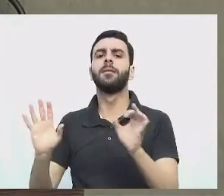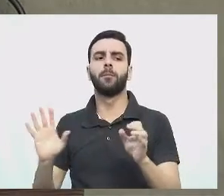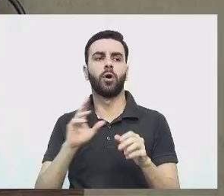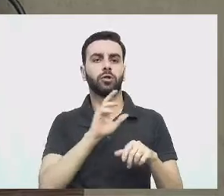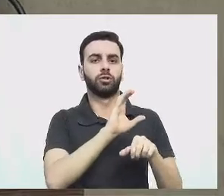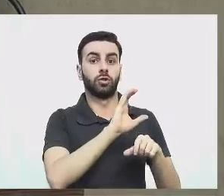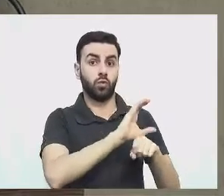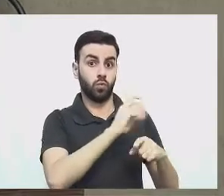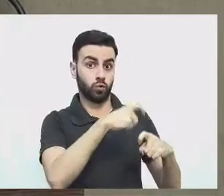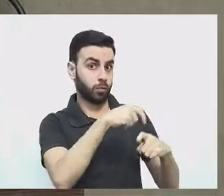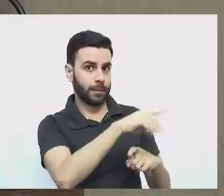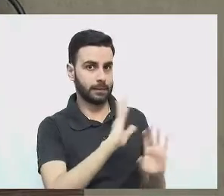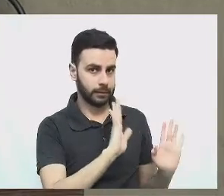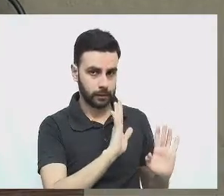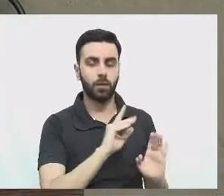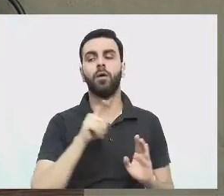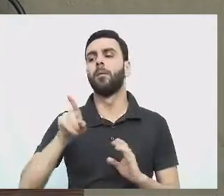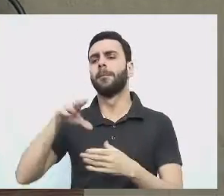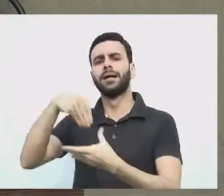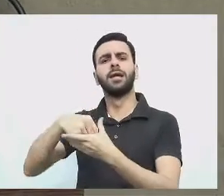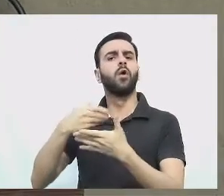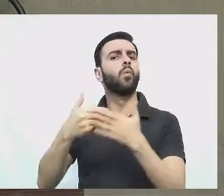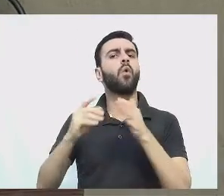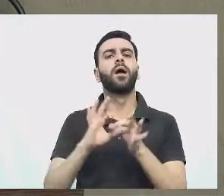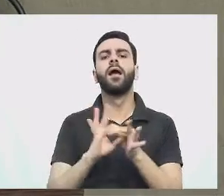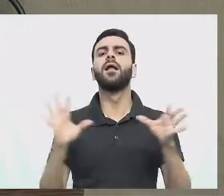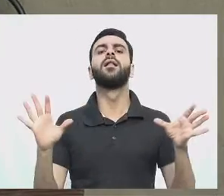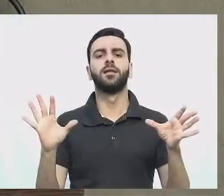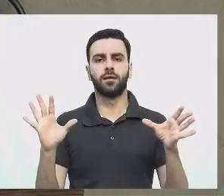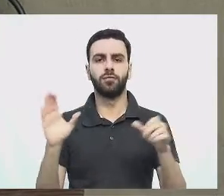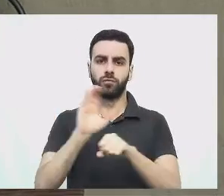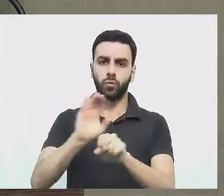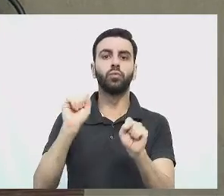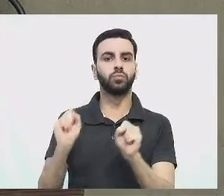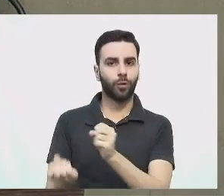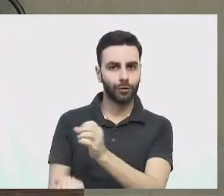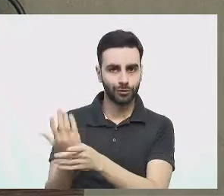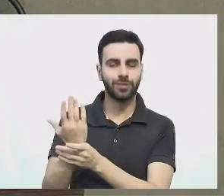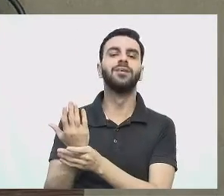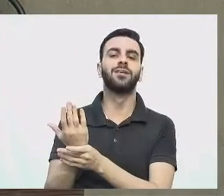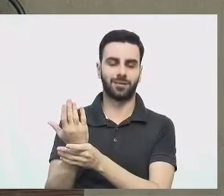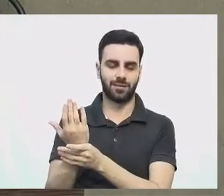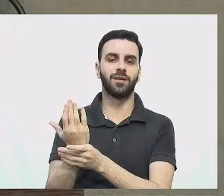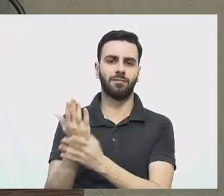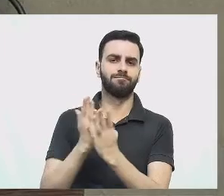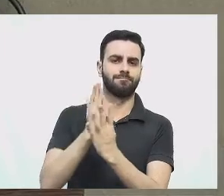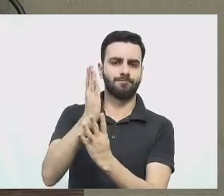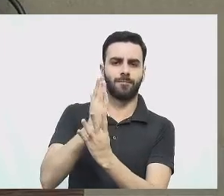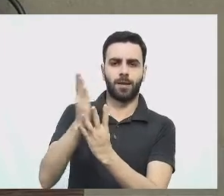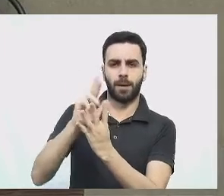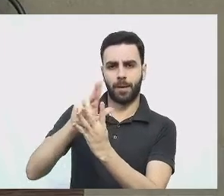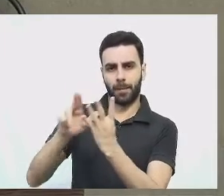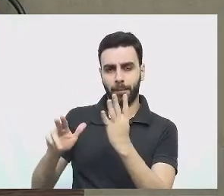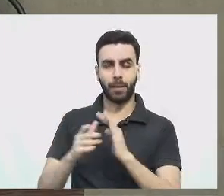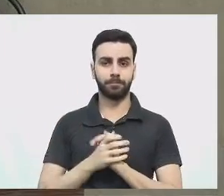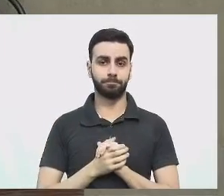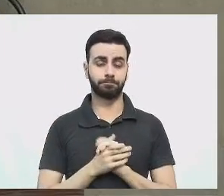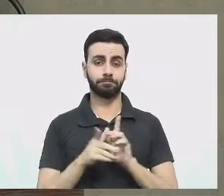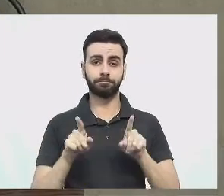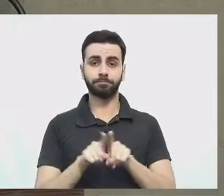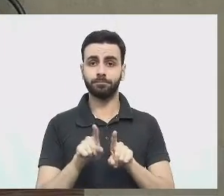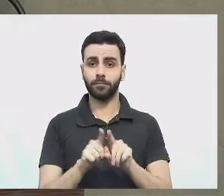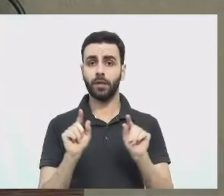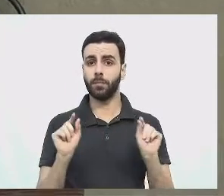desejar, podemos fechar qualquer curso que desejar. A nossa liberdade é muito grande. E